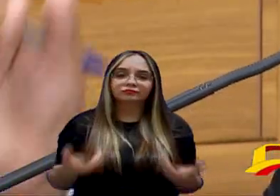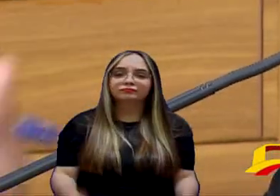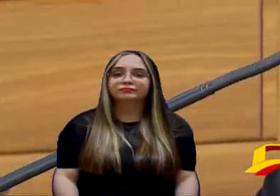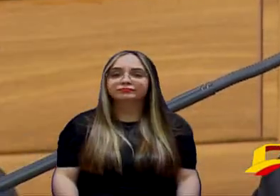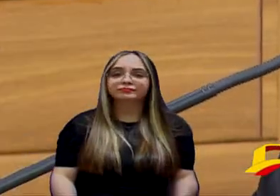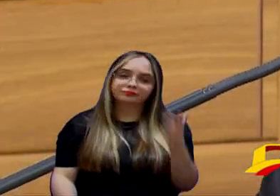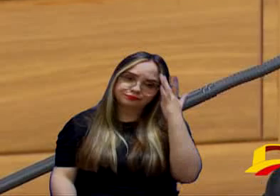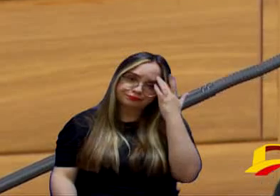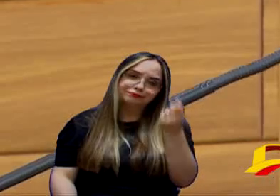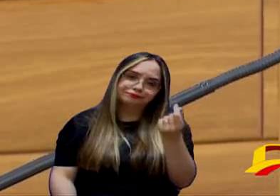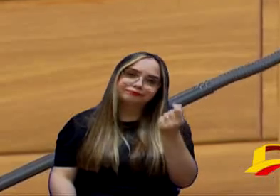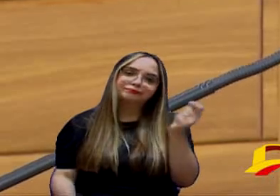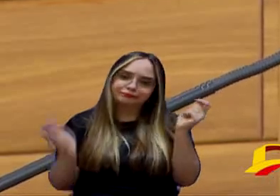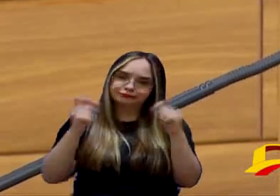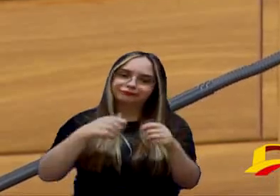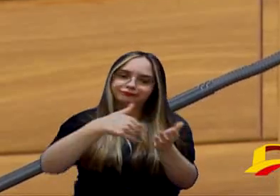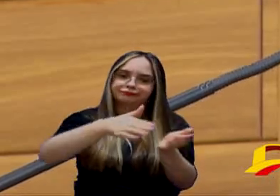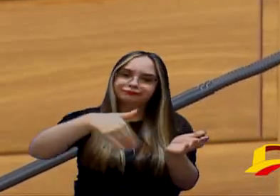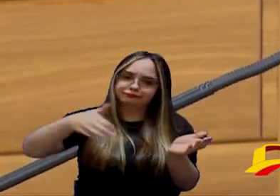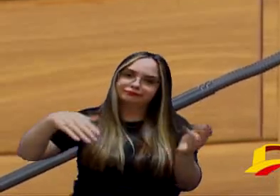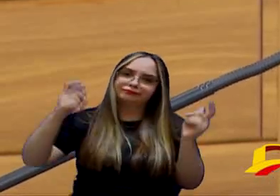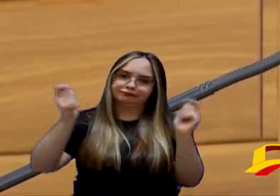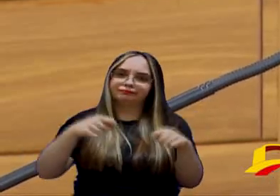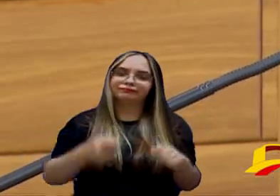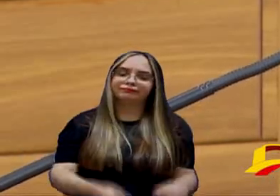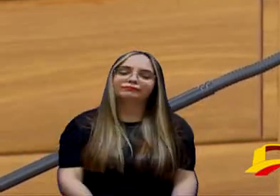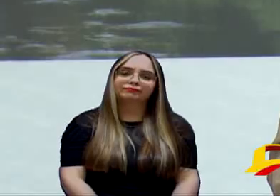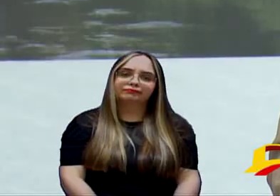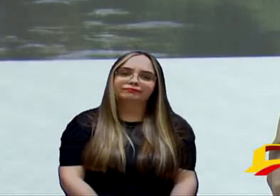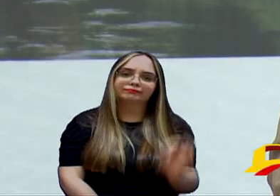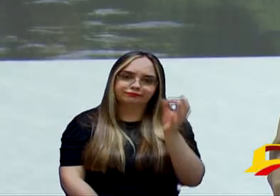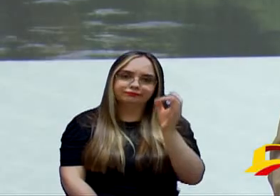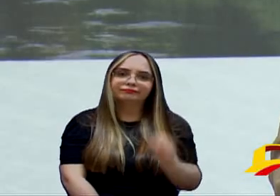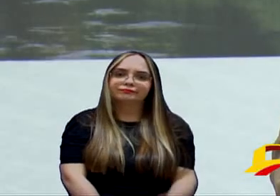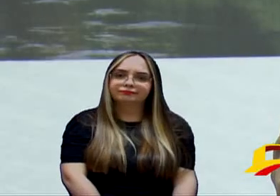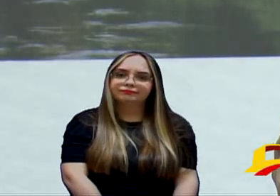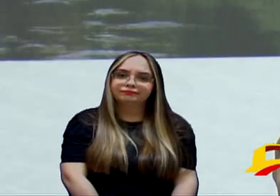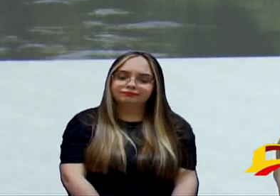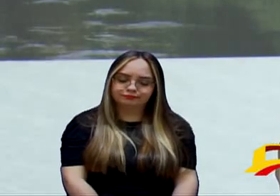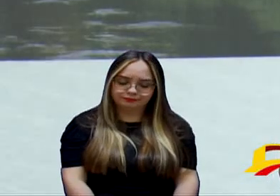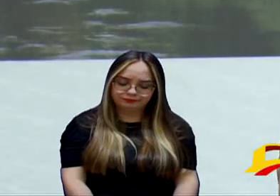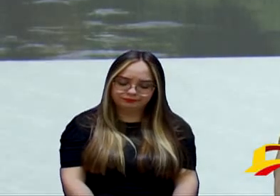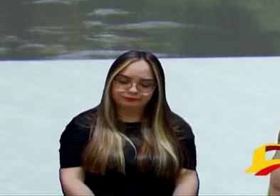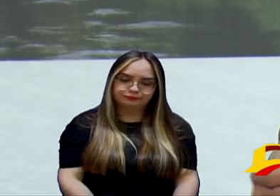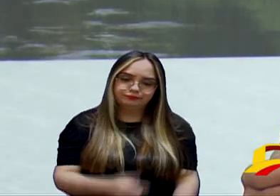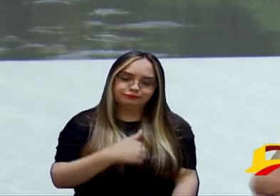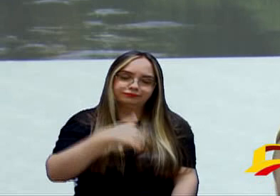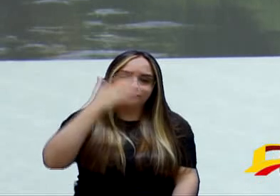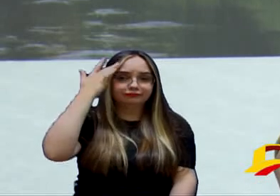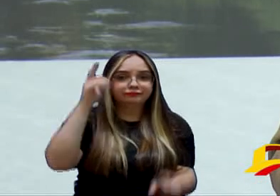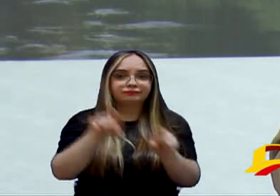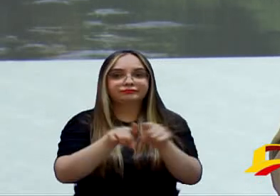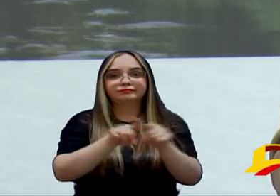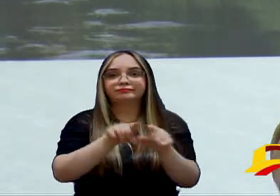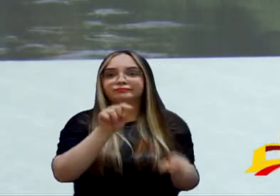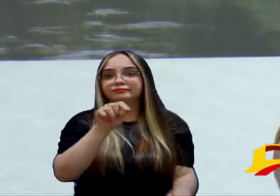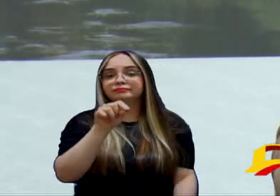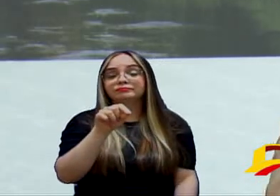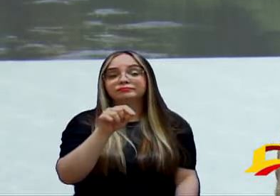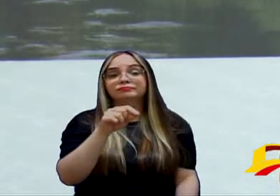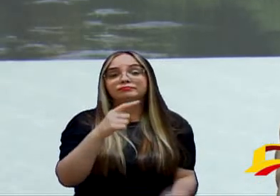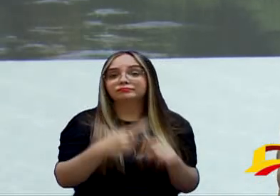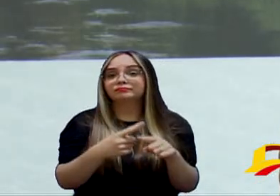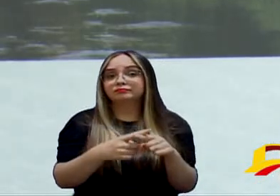recursos que deve ter sim sim eu acho o Cláudio assim também a gente precisa ver se é